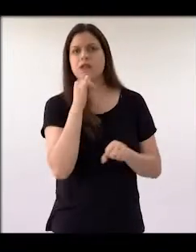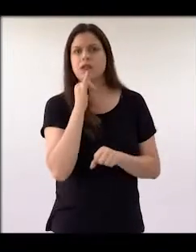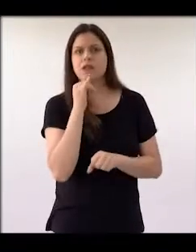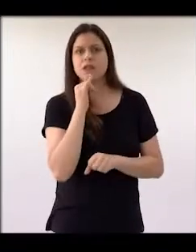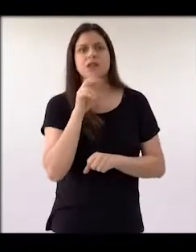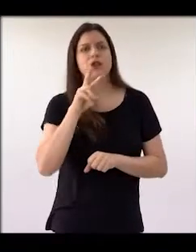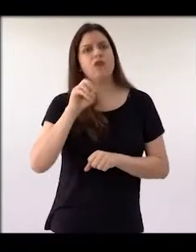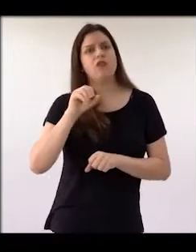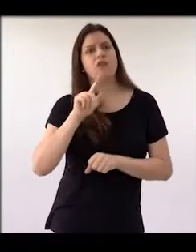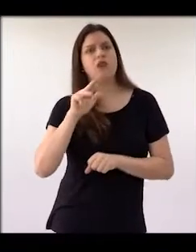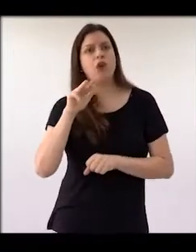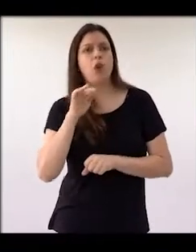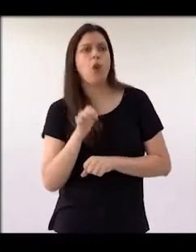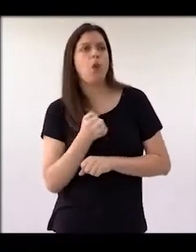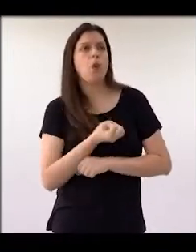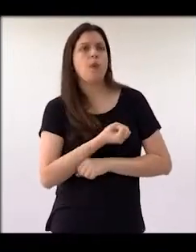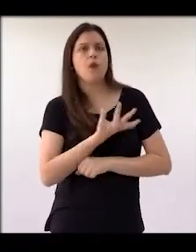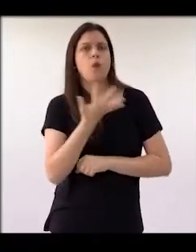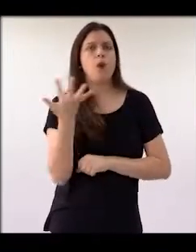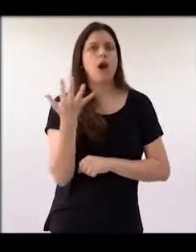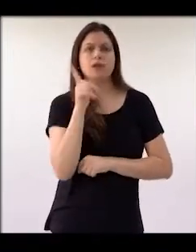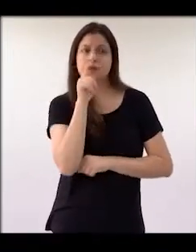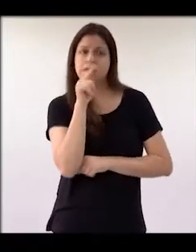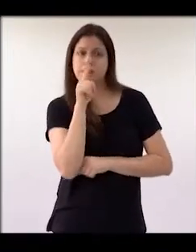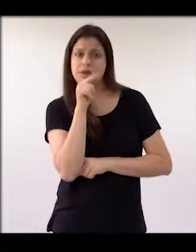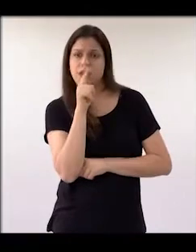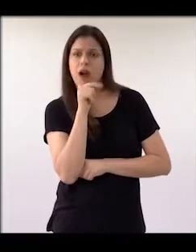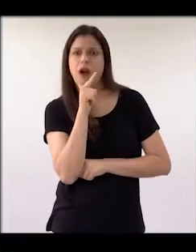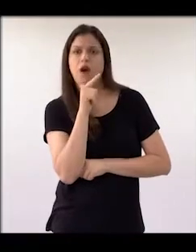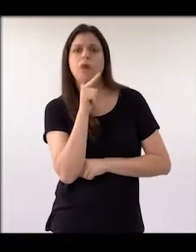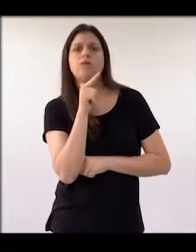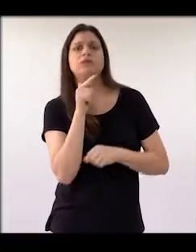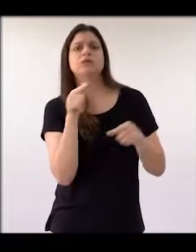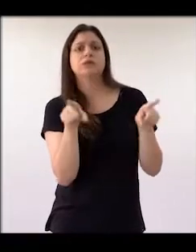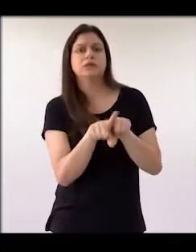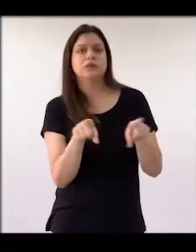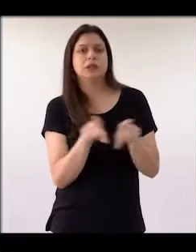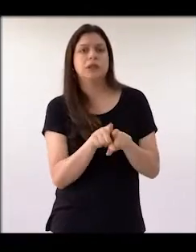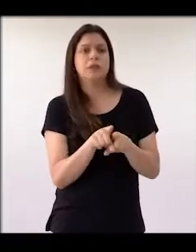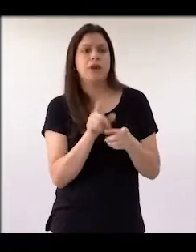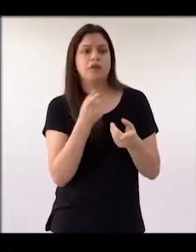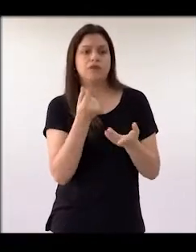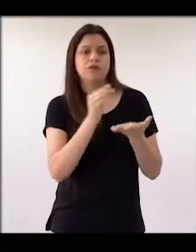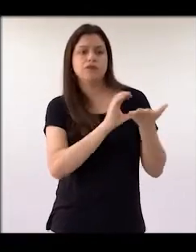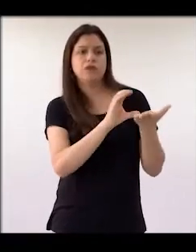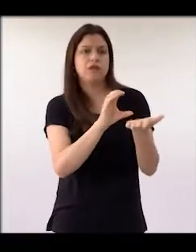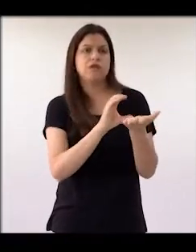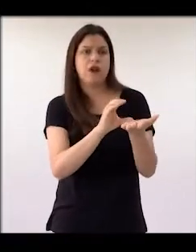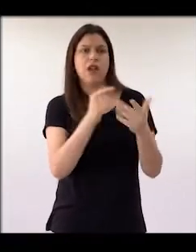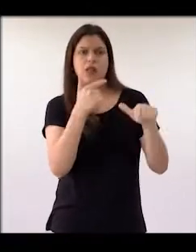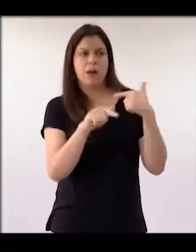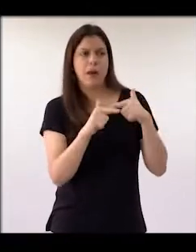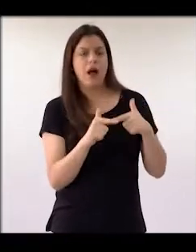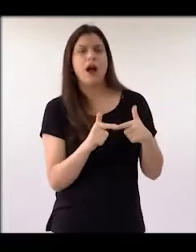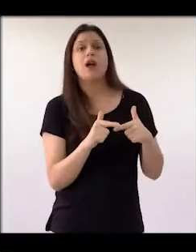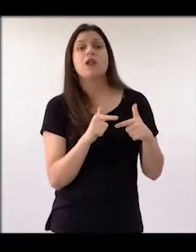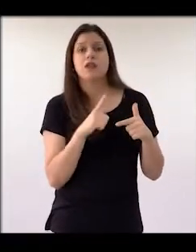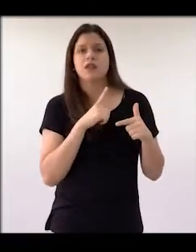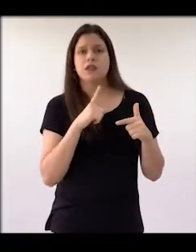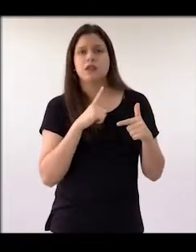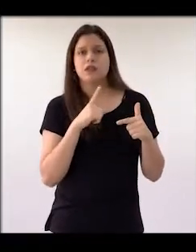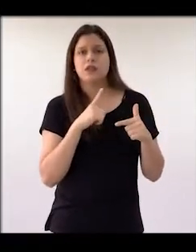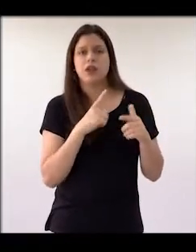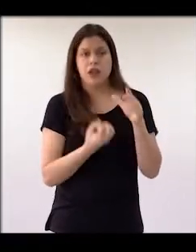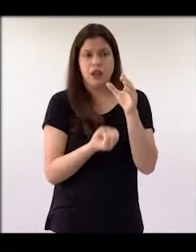como, por exemplo, volume tratado, volume de água produzido, né, investimento do provedor naquele serviço, e a partir disso